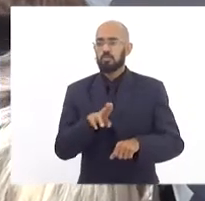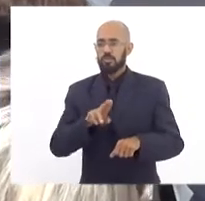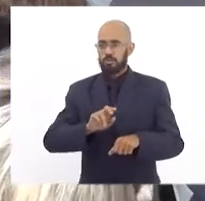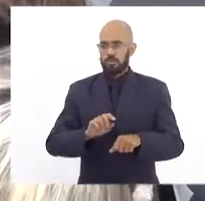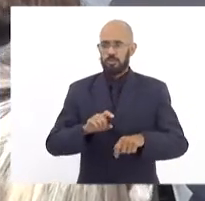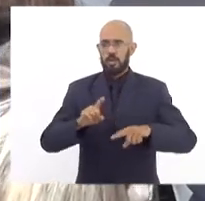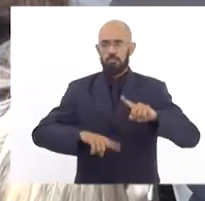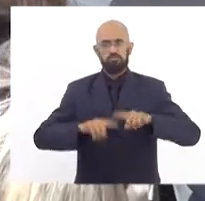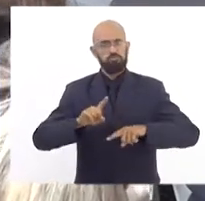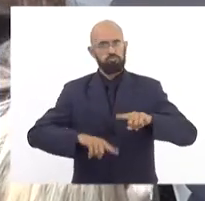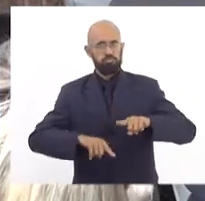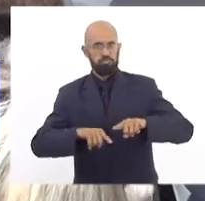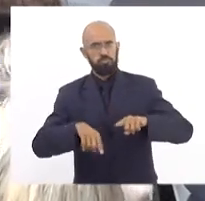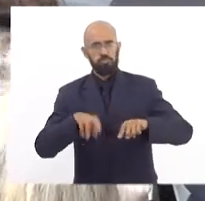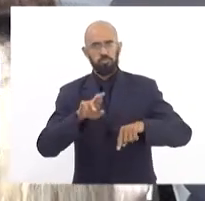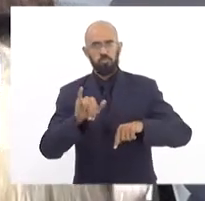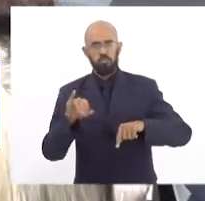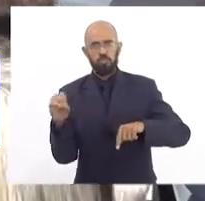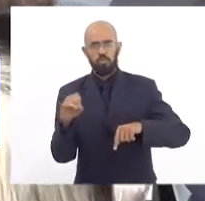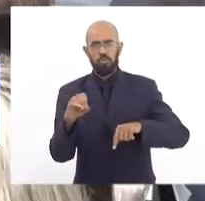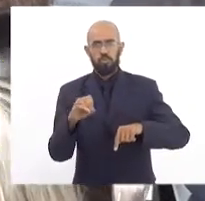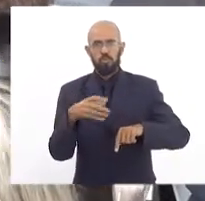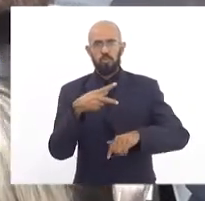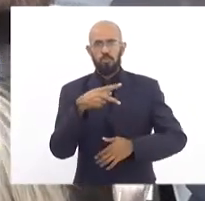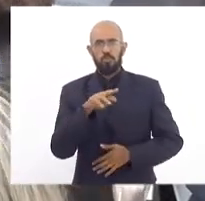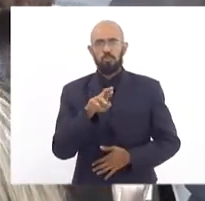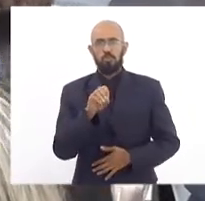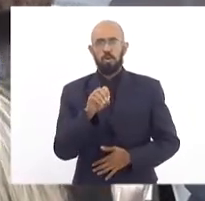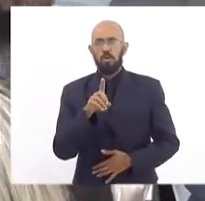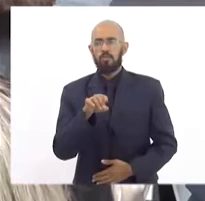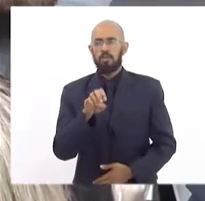Providência. Os recursos dessa PPP